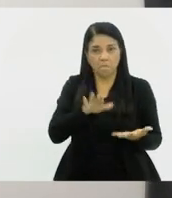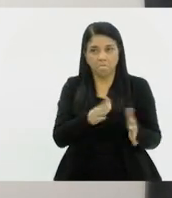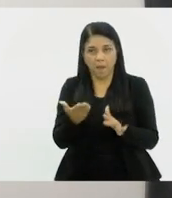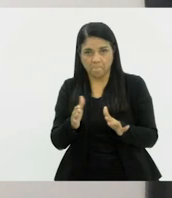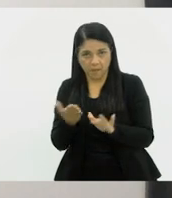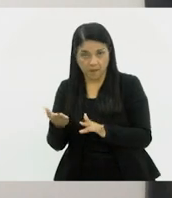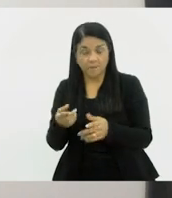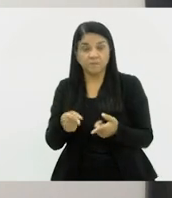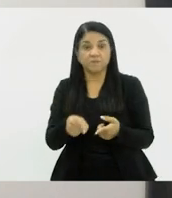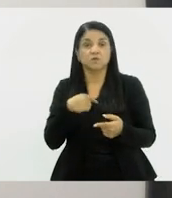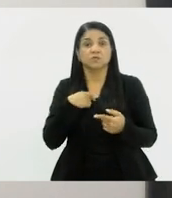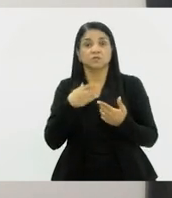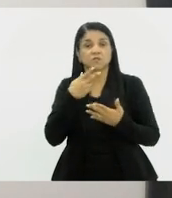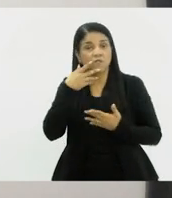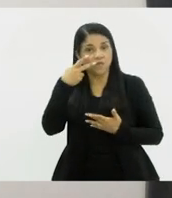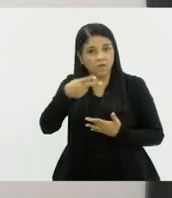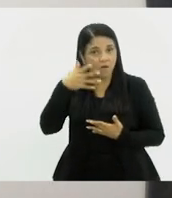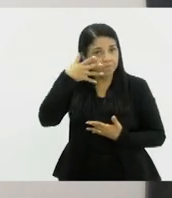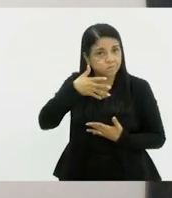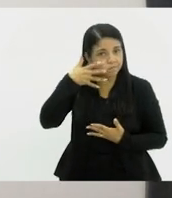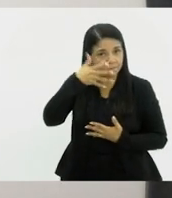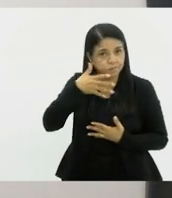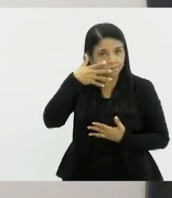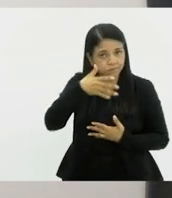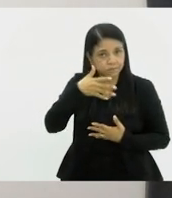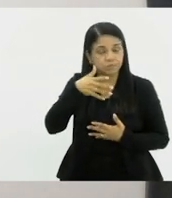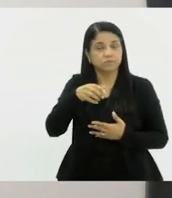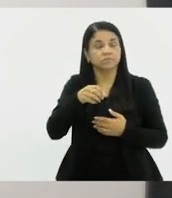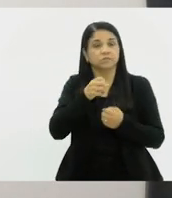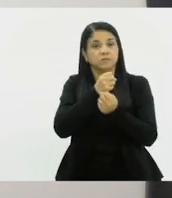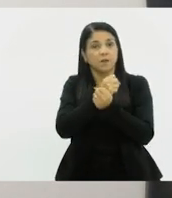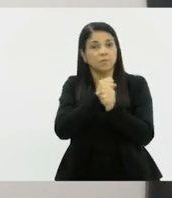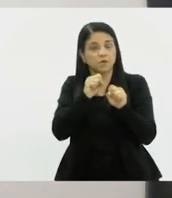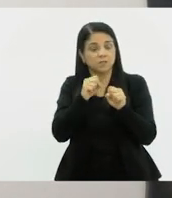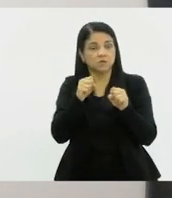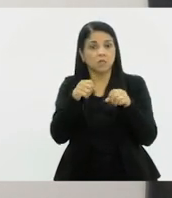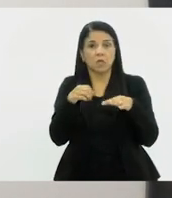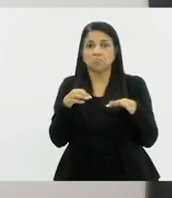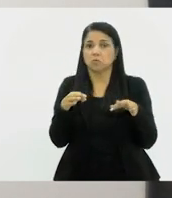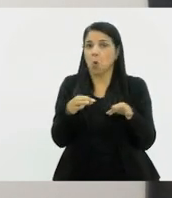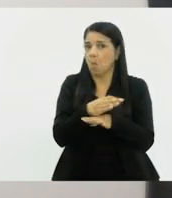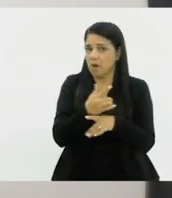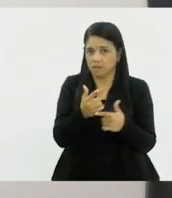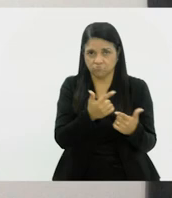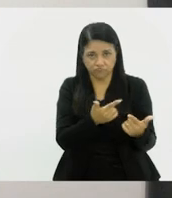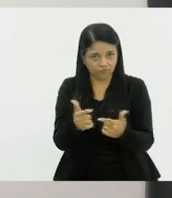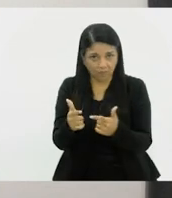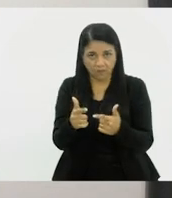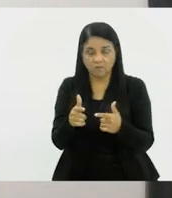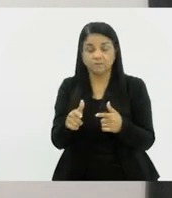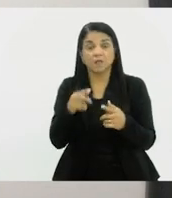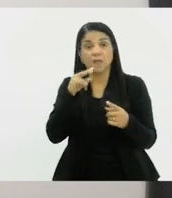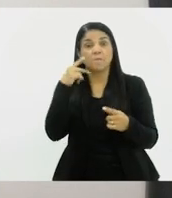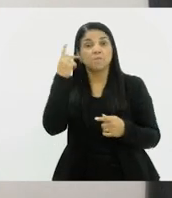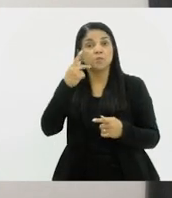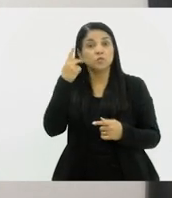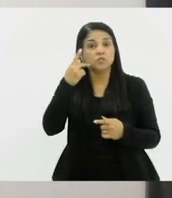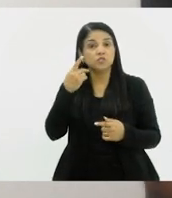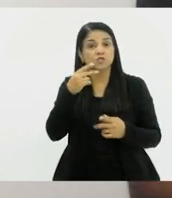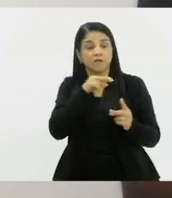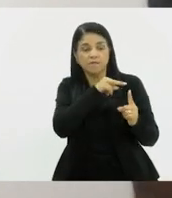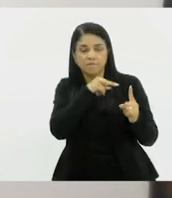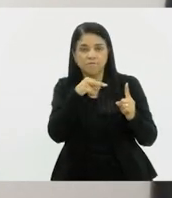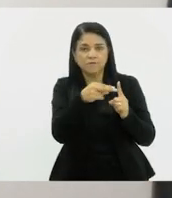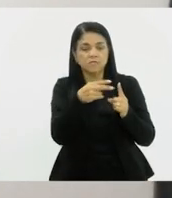fato quando a gente fala né Eh dessa Abolição em conclusa a gente fala de uma política né que Visa eh manter esse